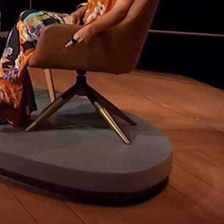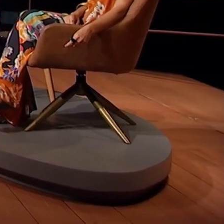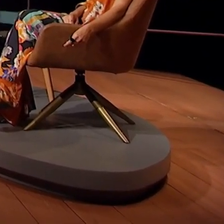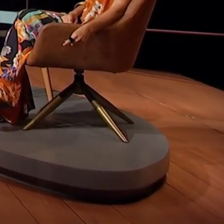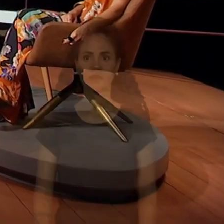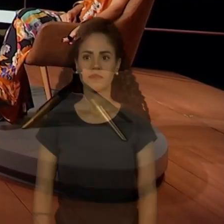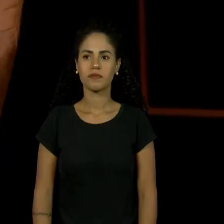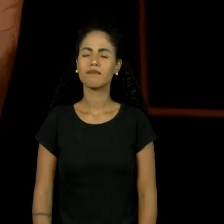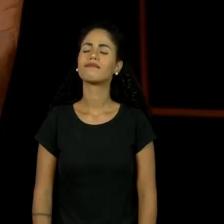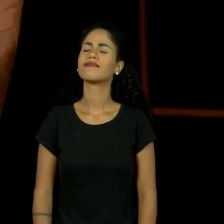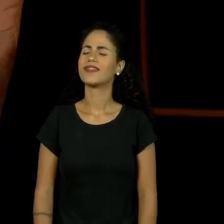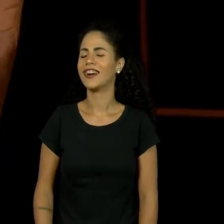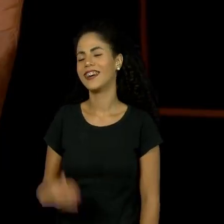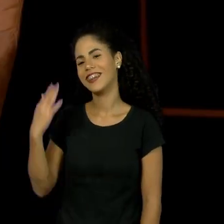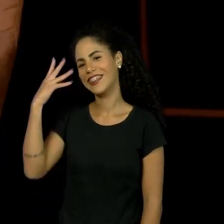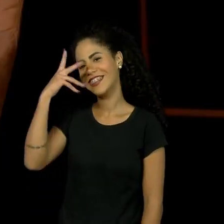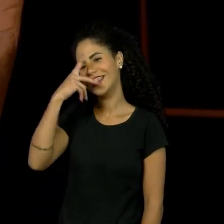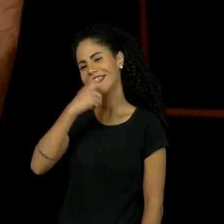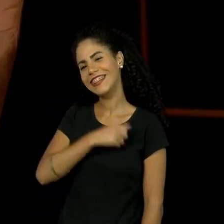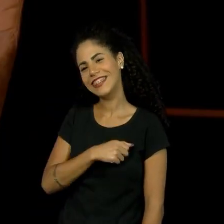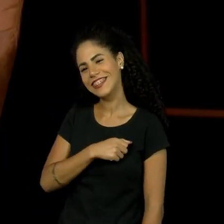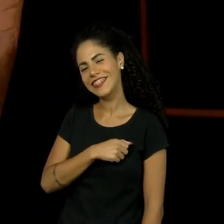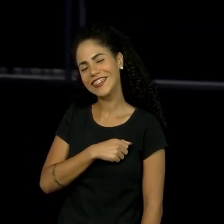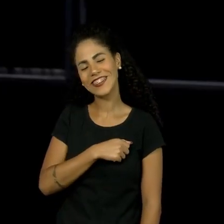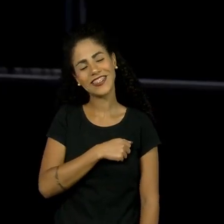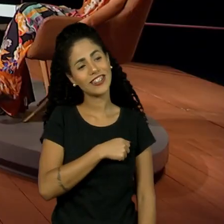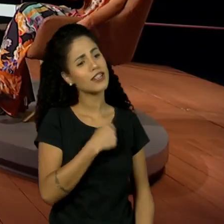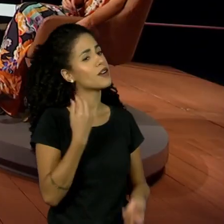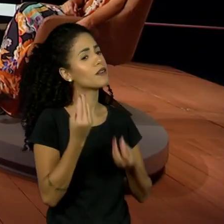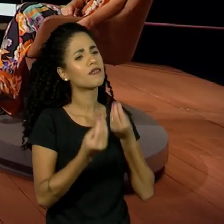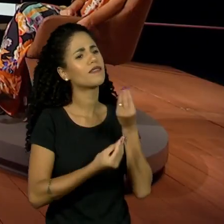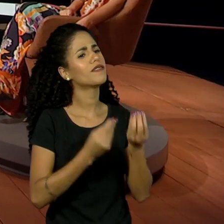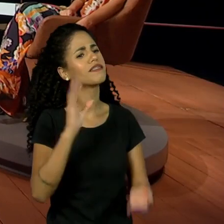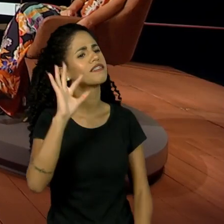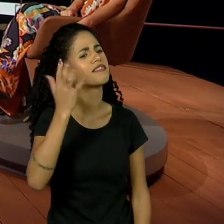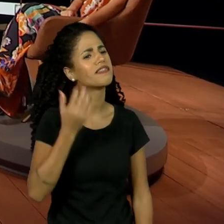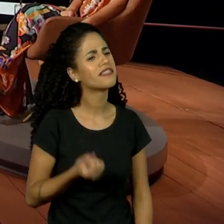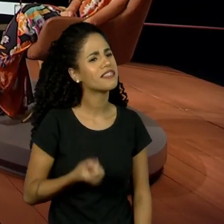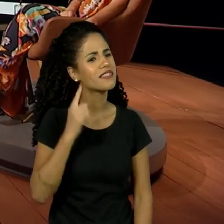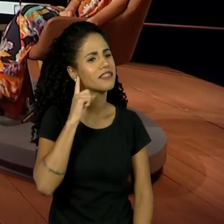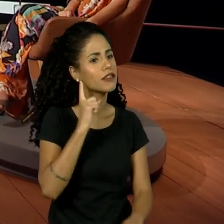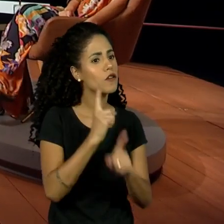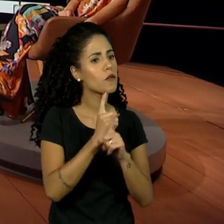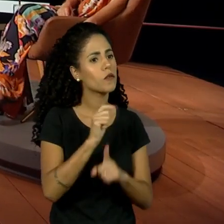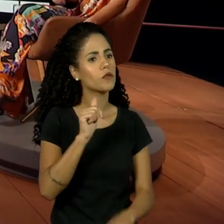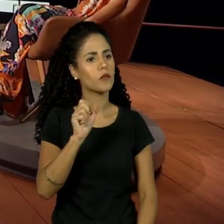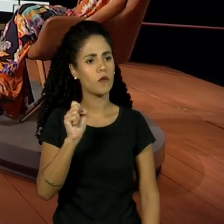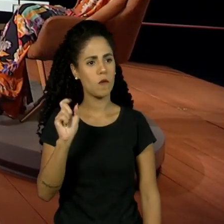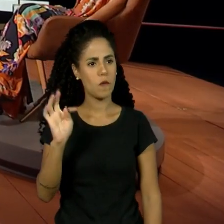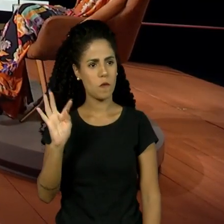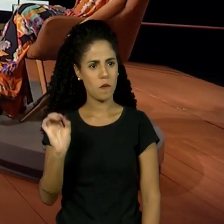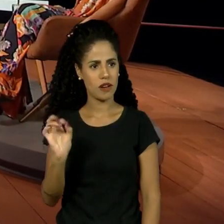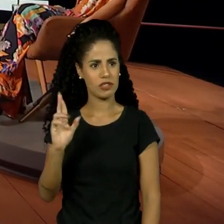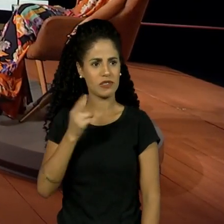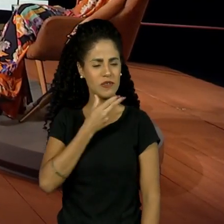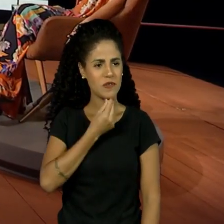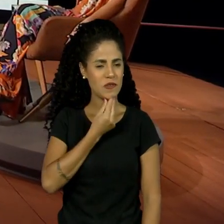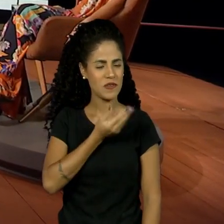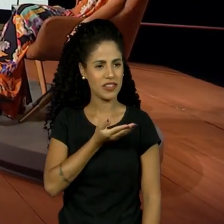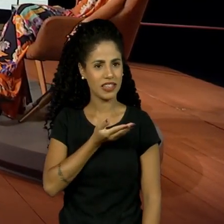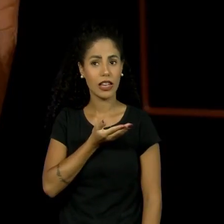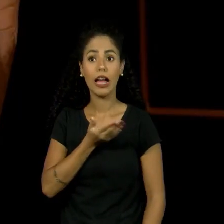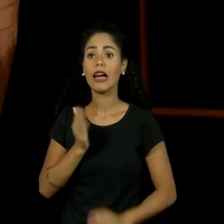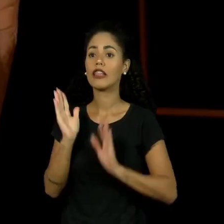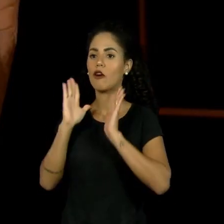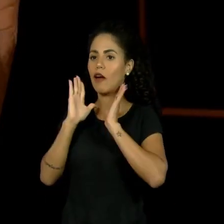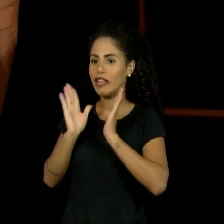Ai, que lindo! Badi, como é que foi esse seu encontro com Astor Piazzolla? Então, ele já tinha composto o